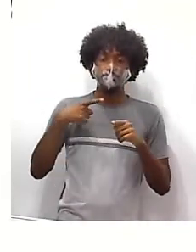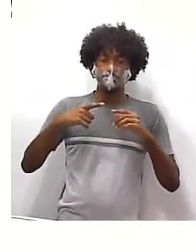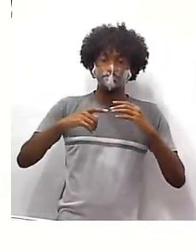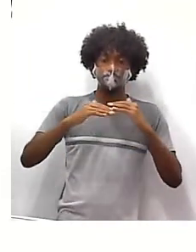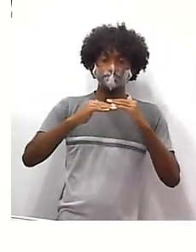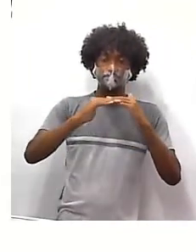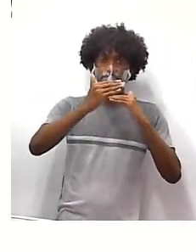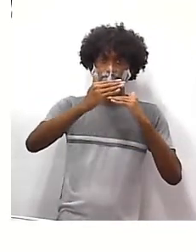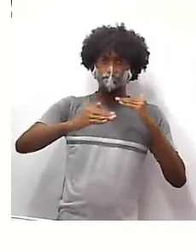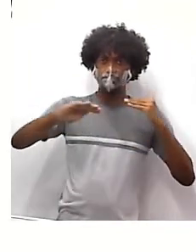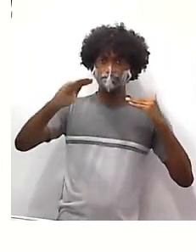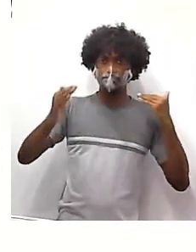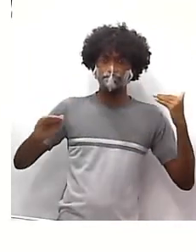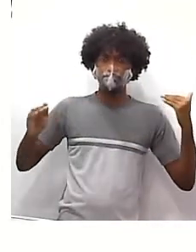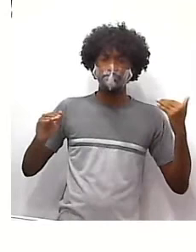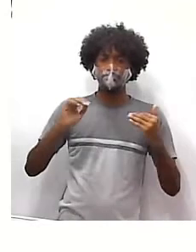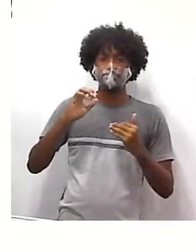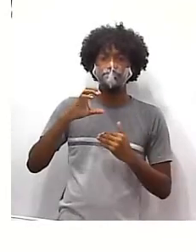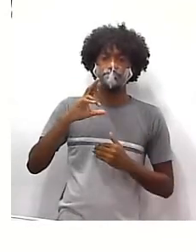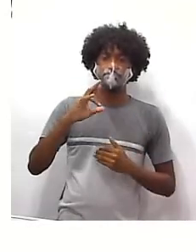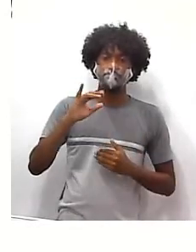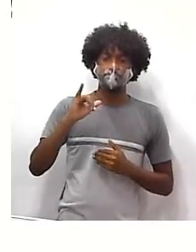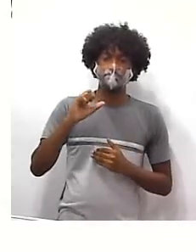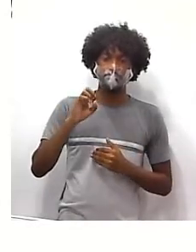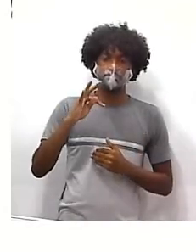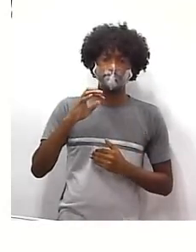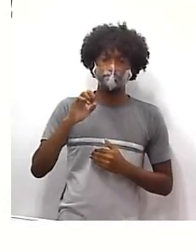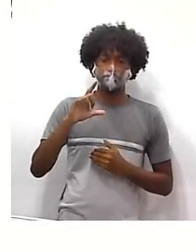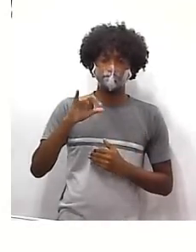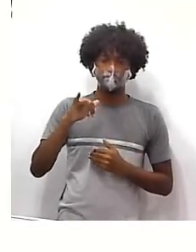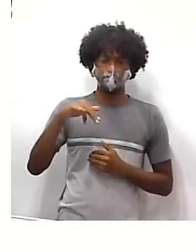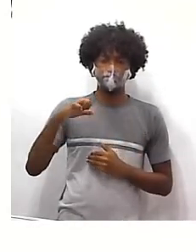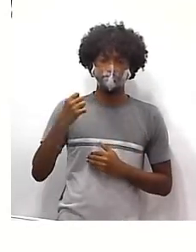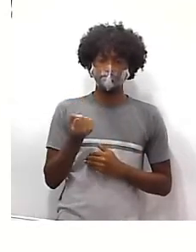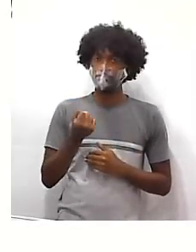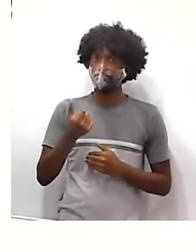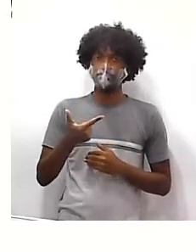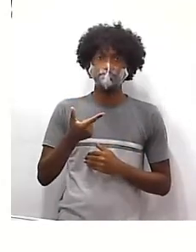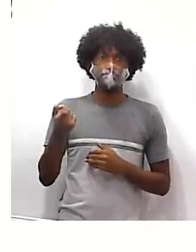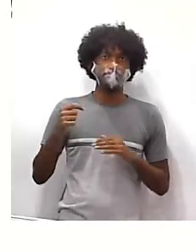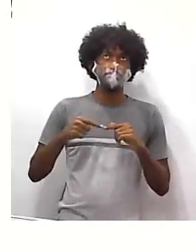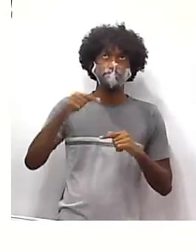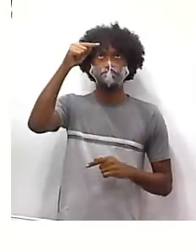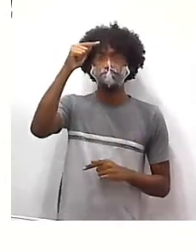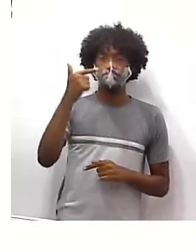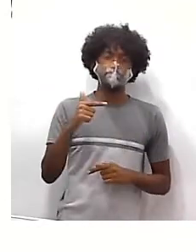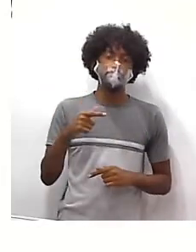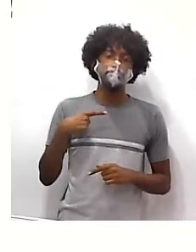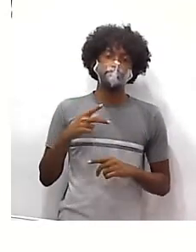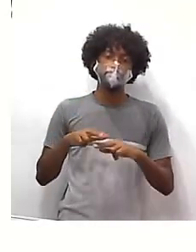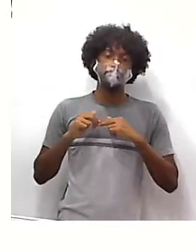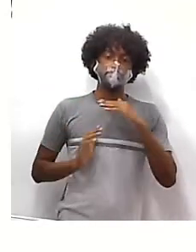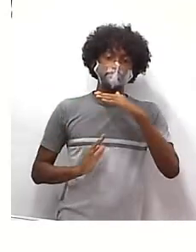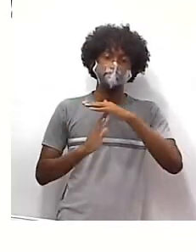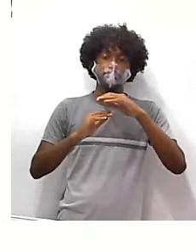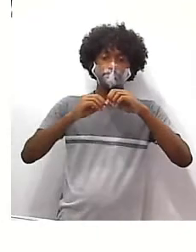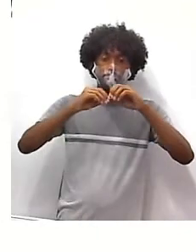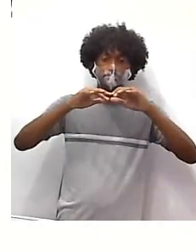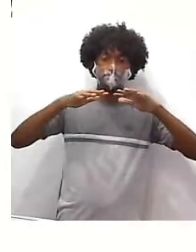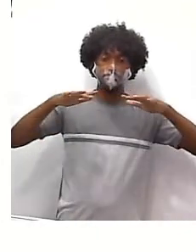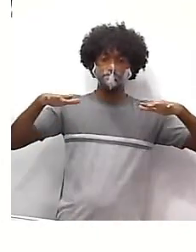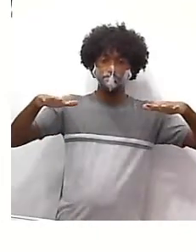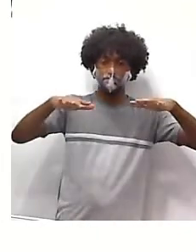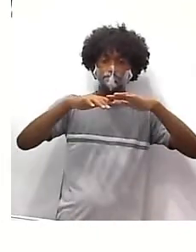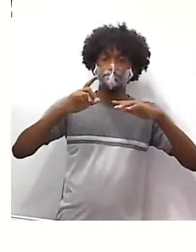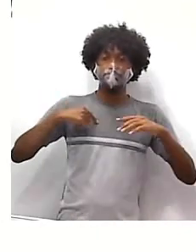não apresentam muito altitude acima de 200 metros. Então, contudo, o Pico da Neblina, que é